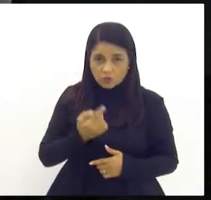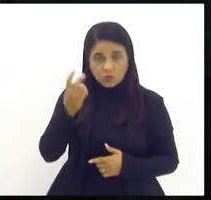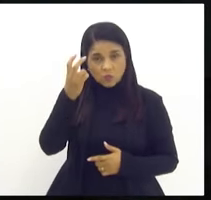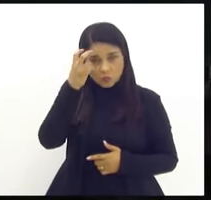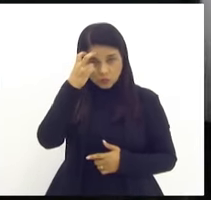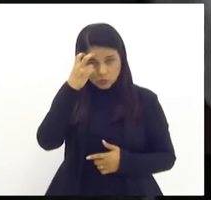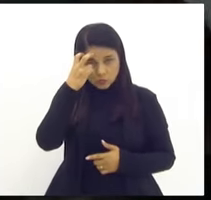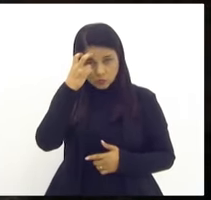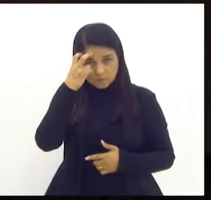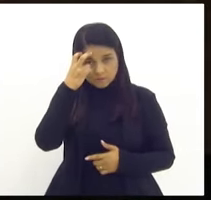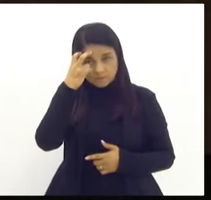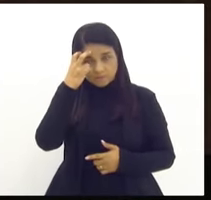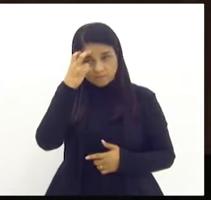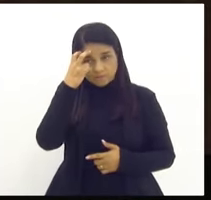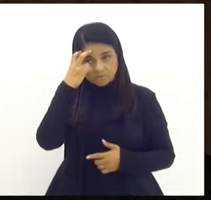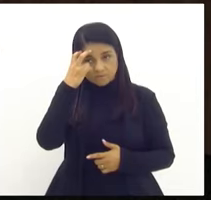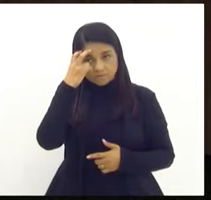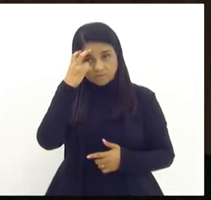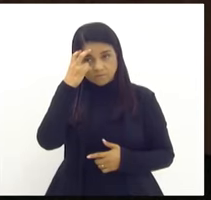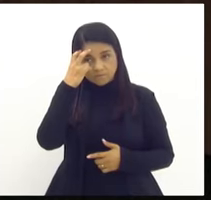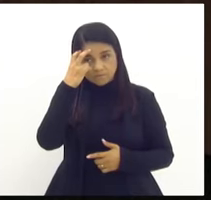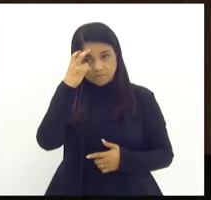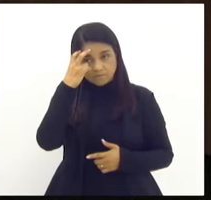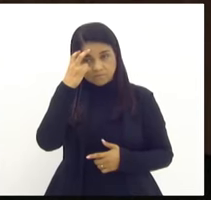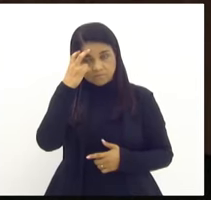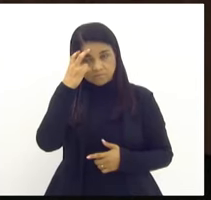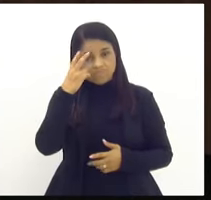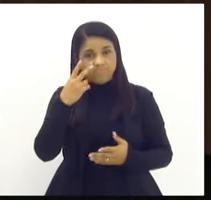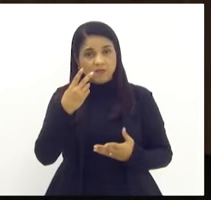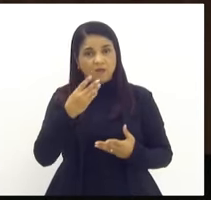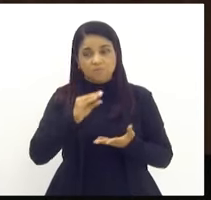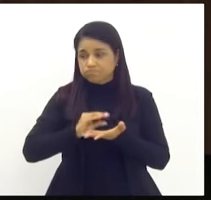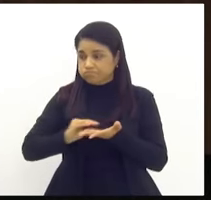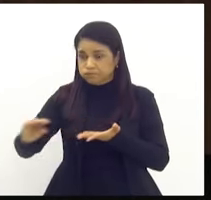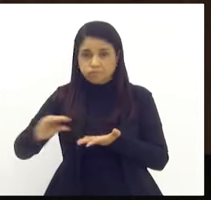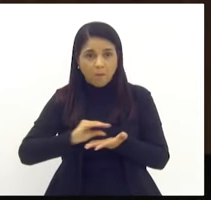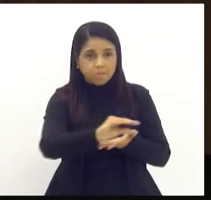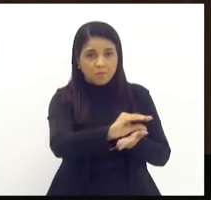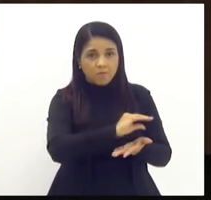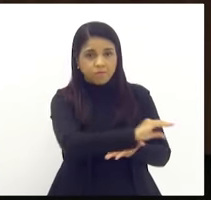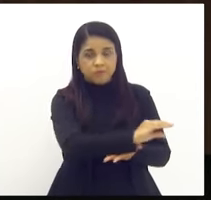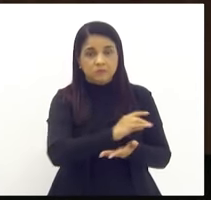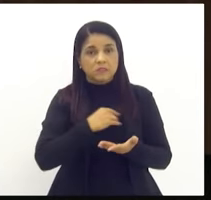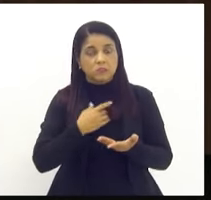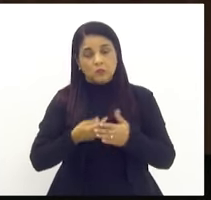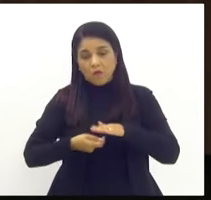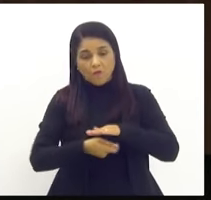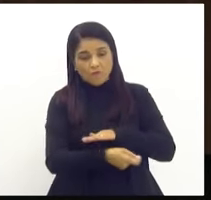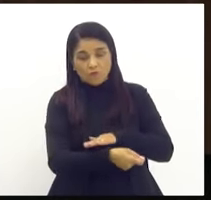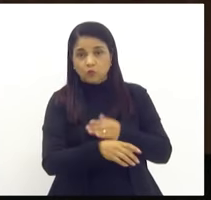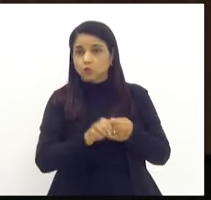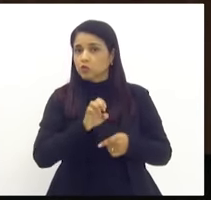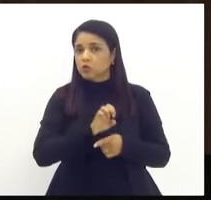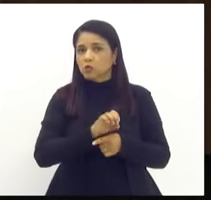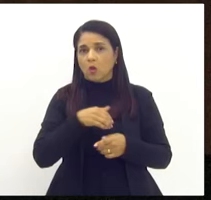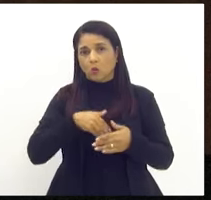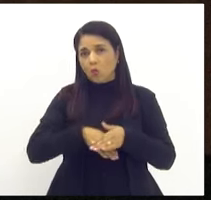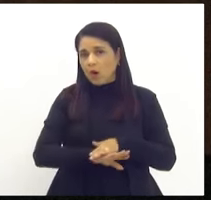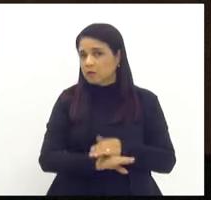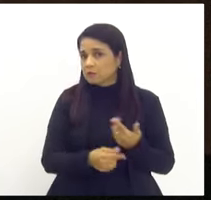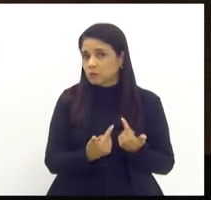cultural não é há um desmantelamento se a gente não tem o fundo Estadual a gente não consegue